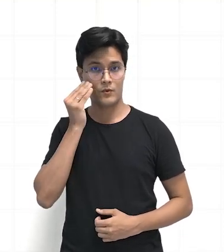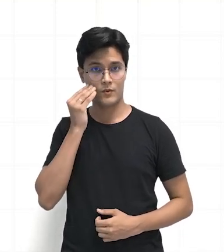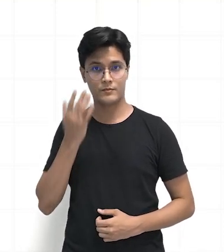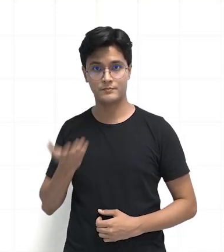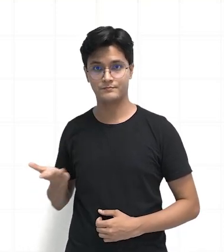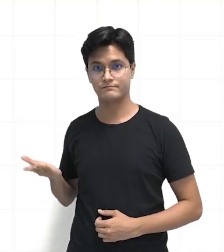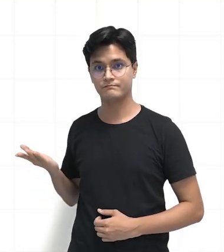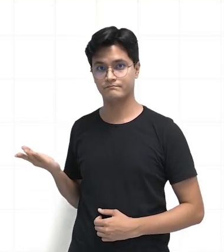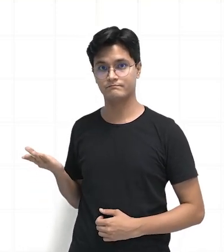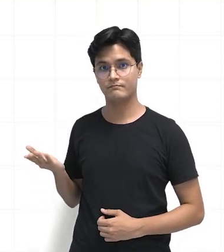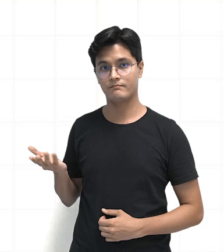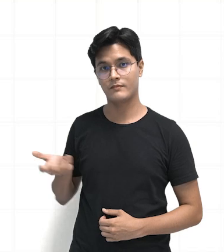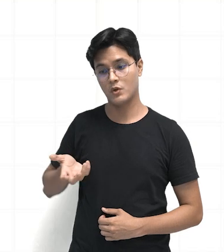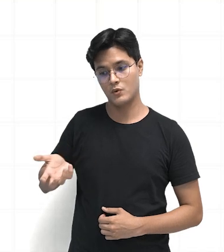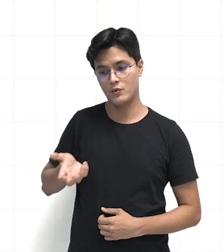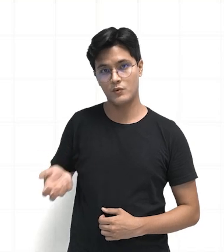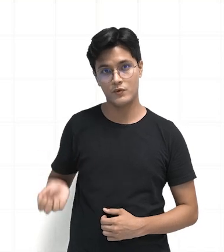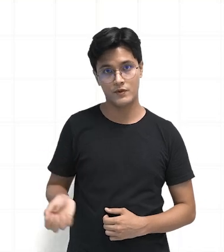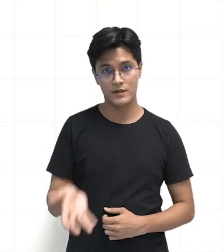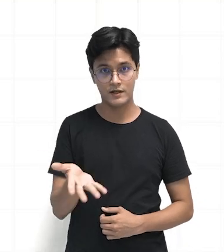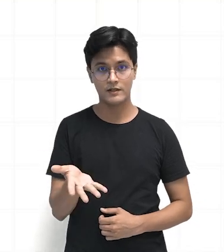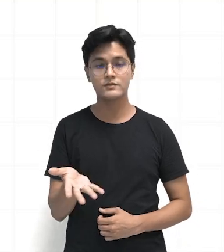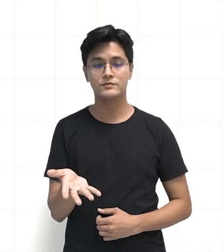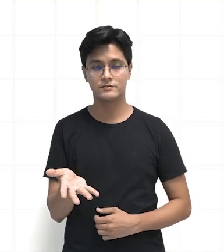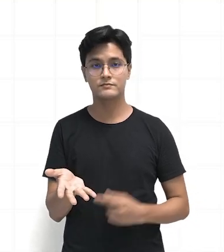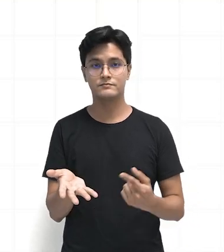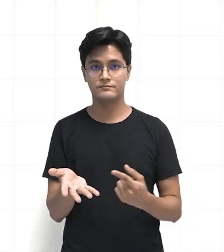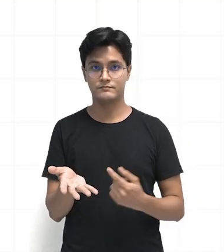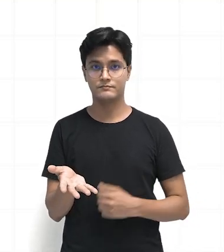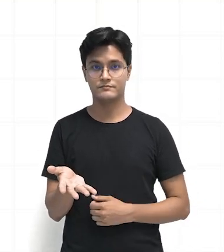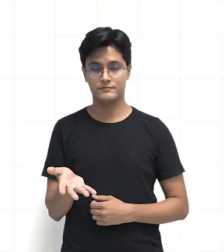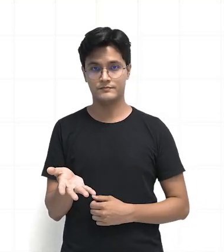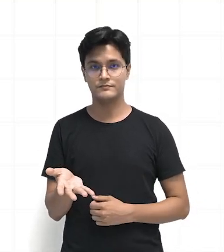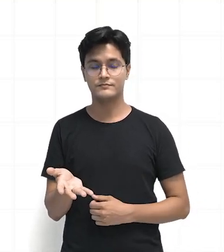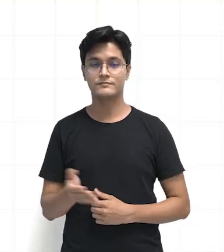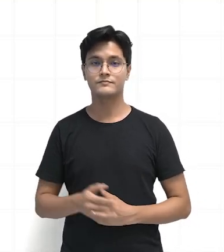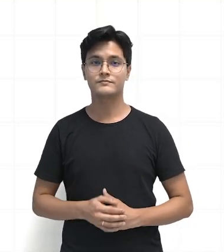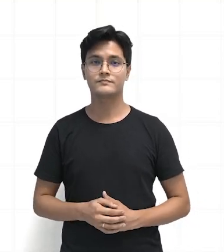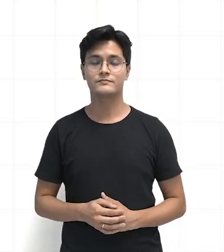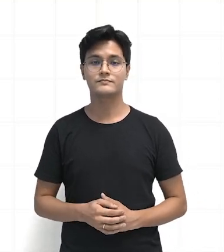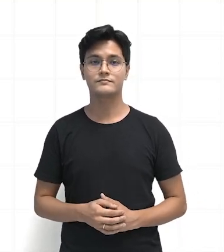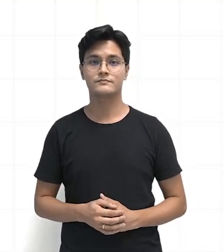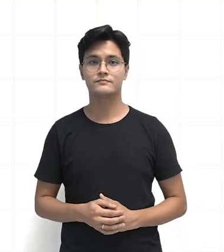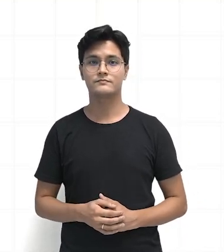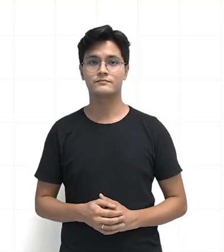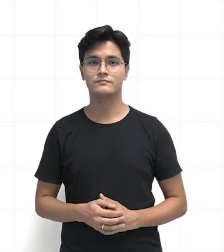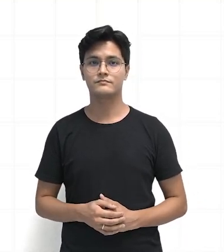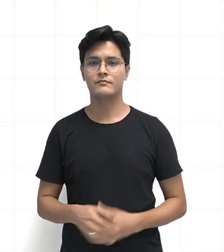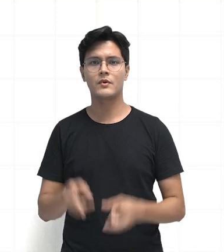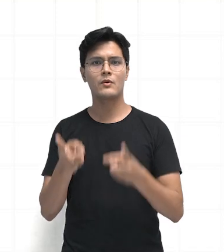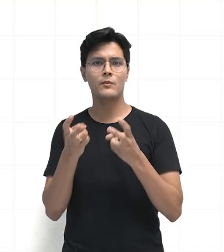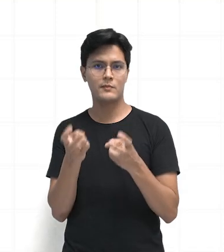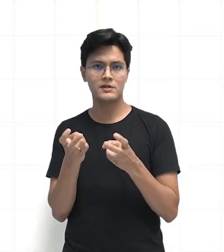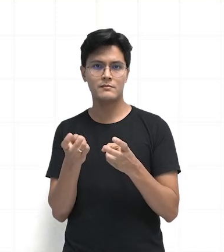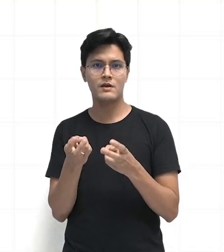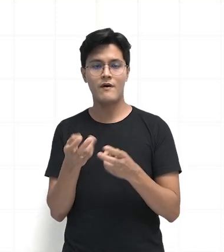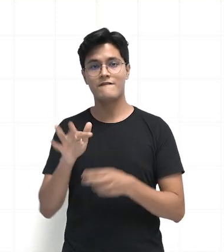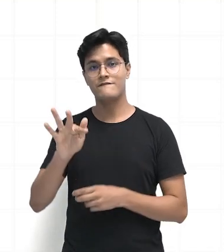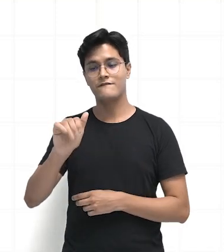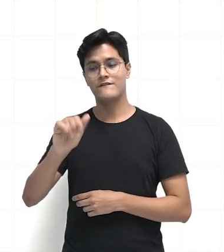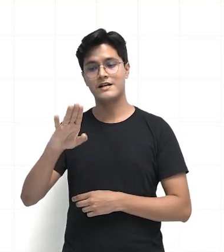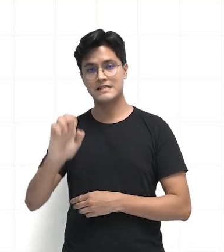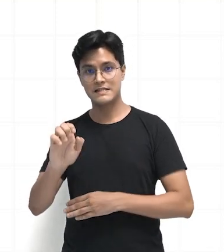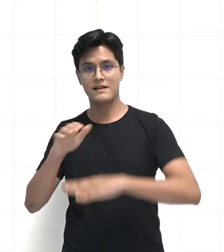No lançamento de um dado perfeito, no caso, né, não viciado, e observando a face voltada para